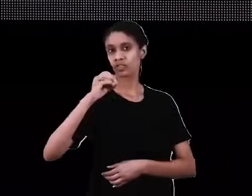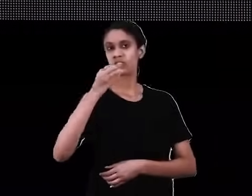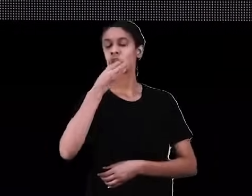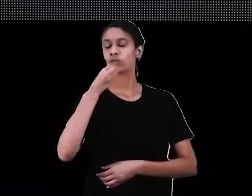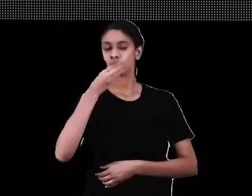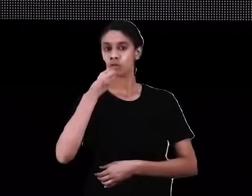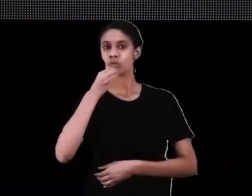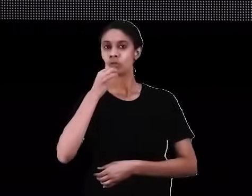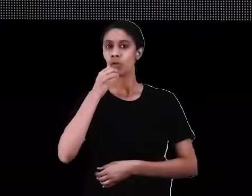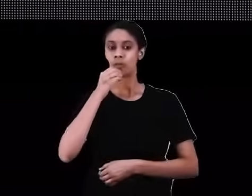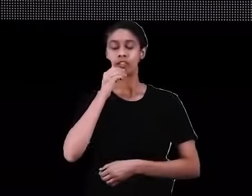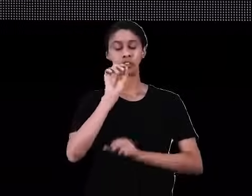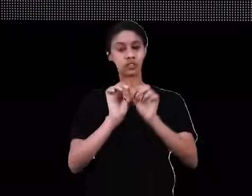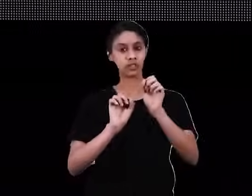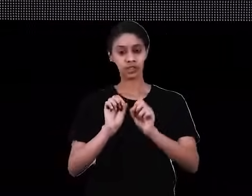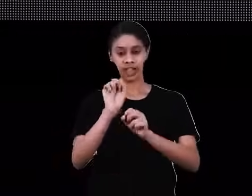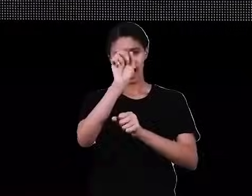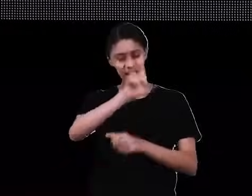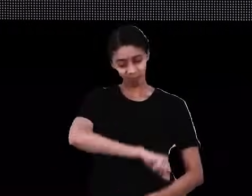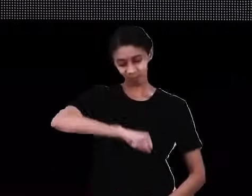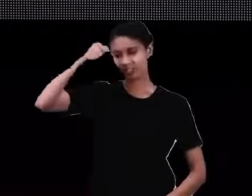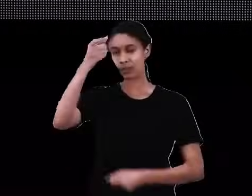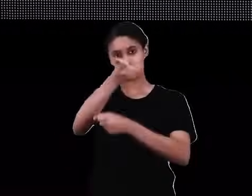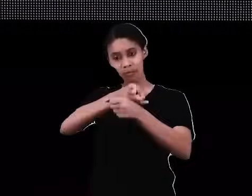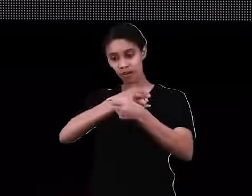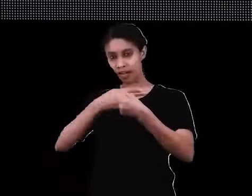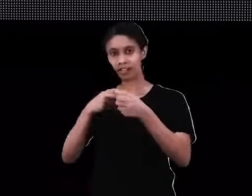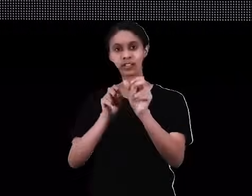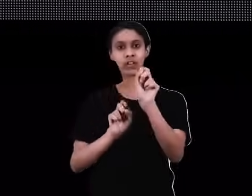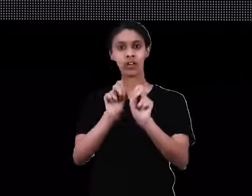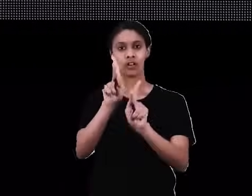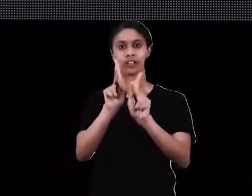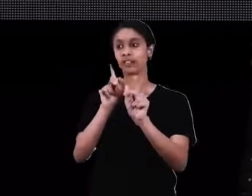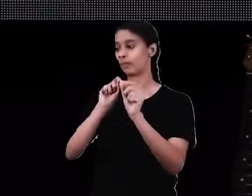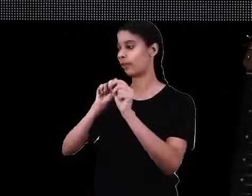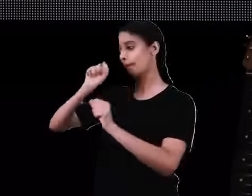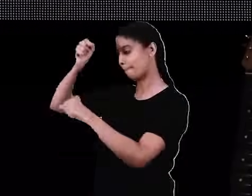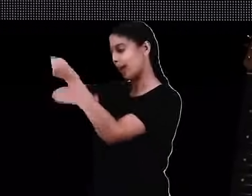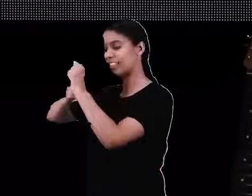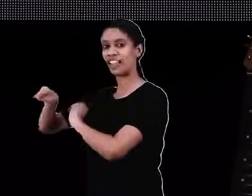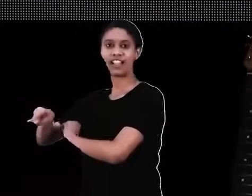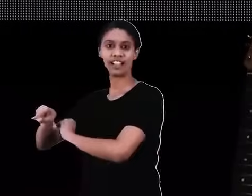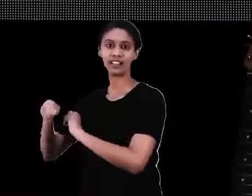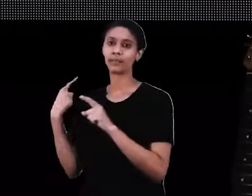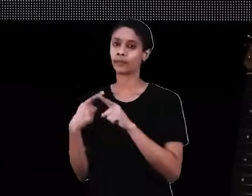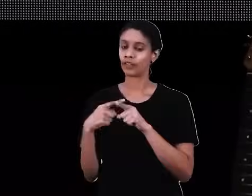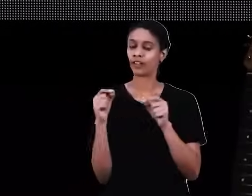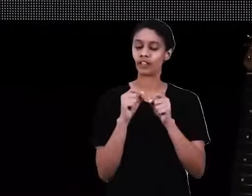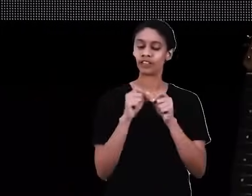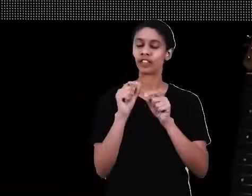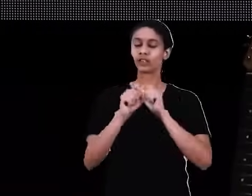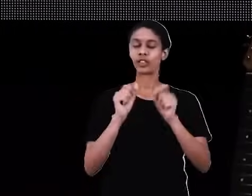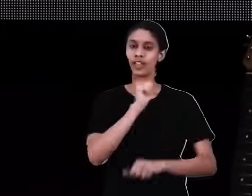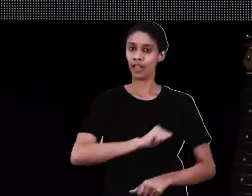espada. Vamos matar todo mundo. Ela vem, ó, pá, e quebra ele na emenda com a palavra certa. Ela traz a